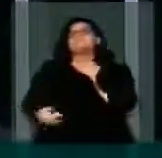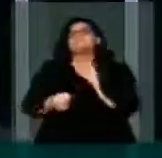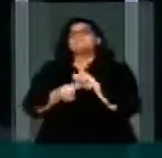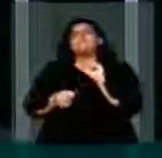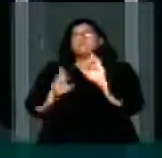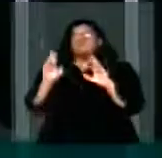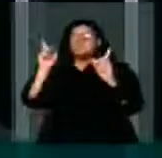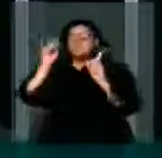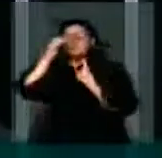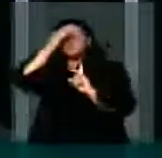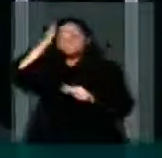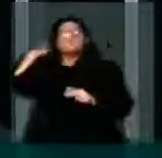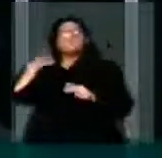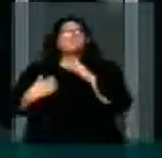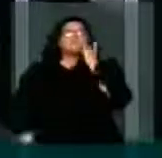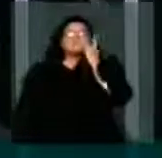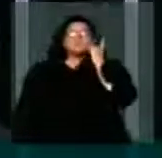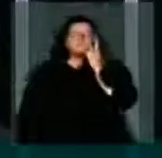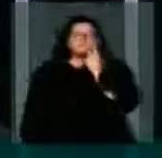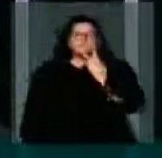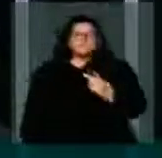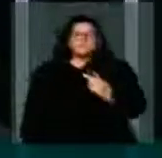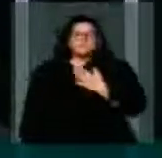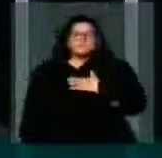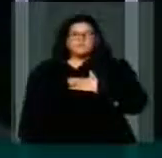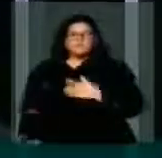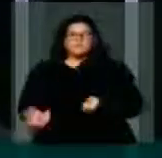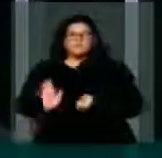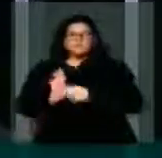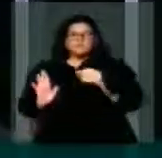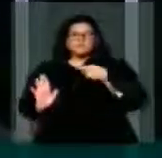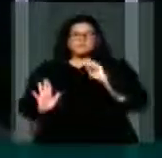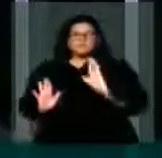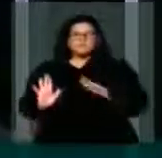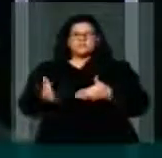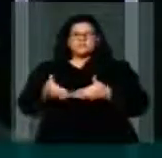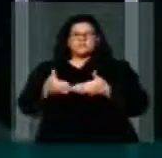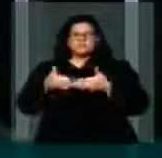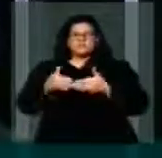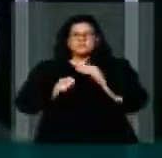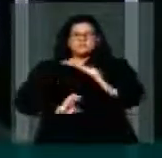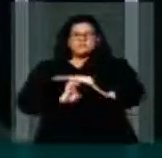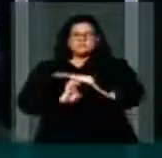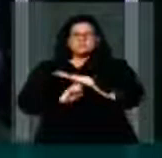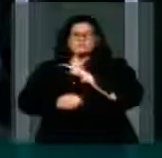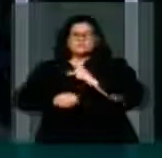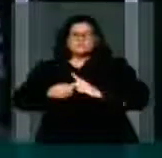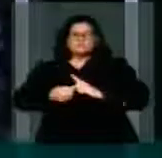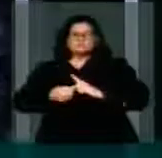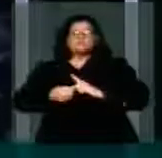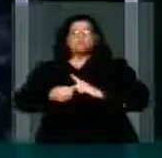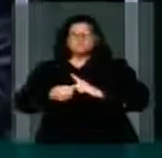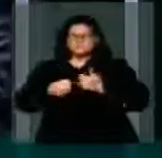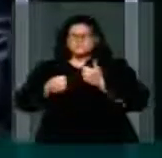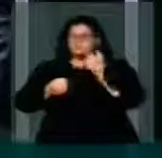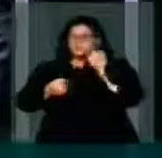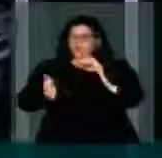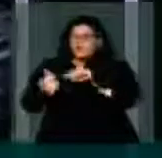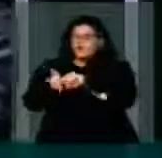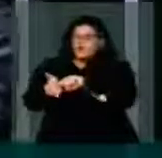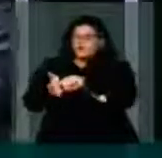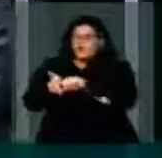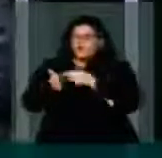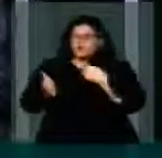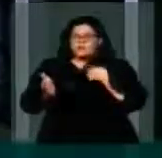a diferença. Assim como o nobre deputado dizia, a minha assinatura já está na CPI da Petrobras. E eu não sou contra um partido, não sou contra